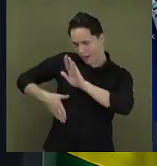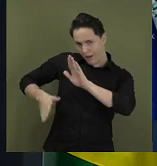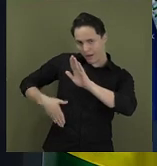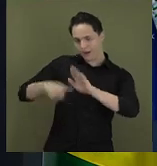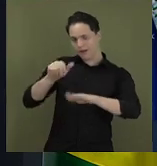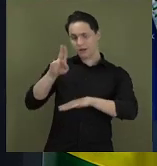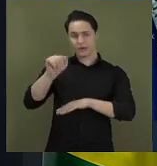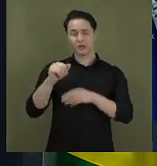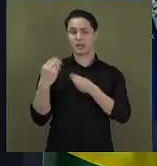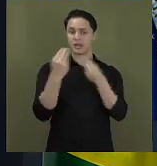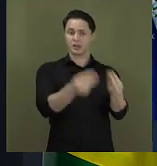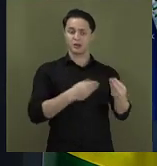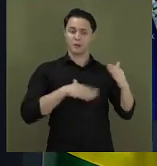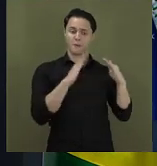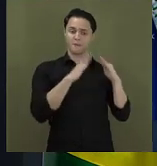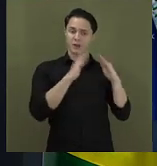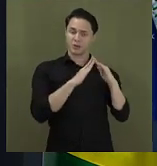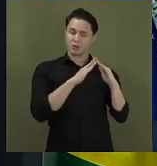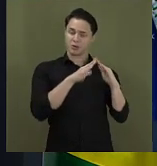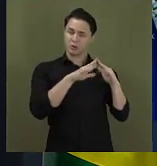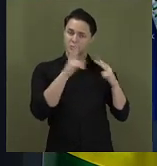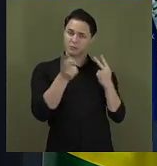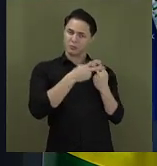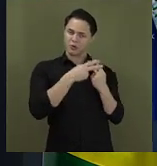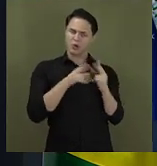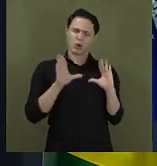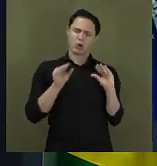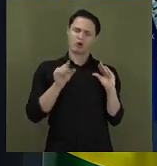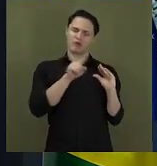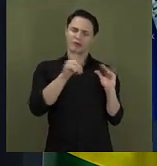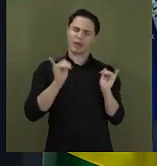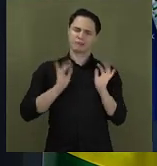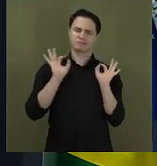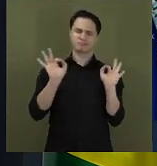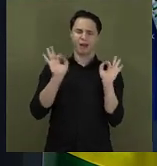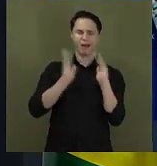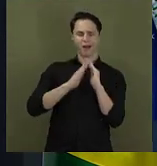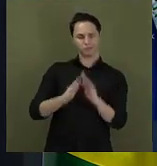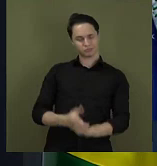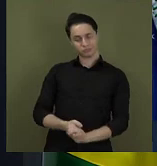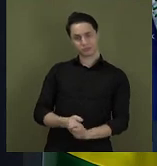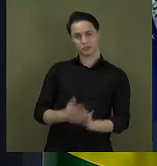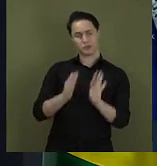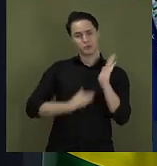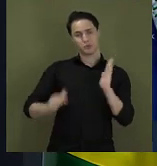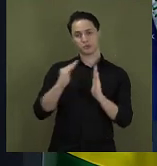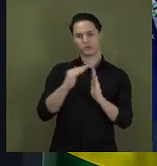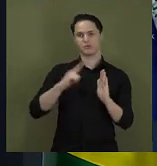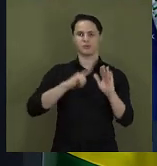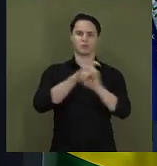prisão domiciliar no conforto de suas luxuosas mansões. Todo o ocorrido levou à